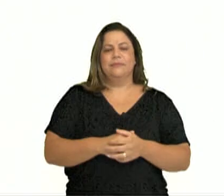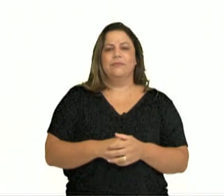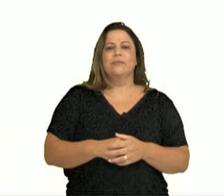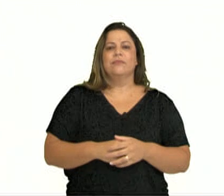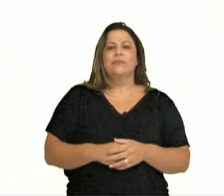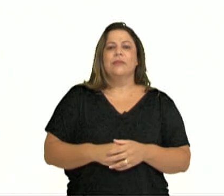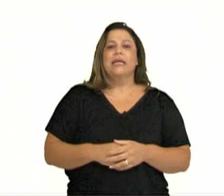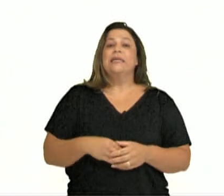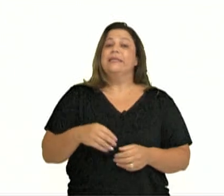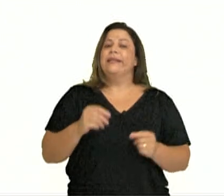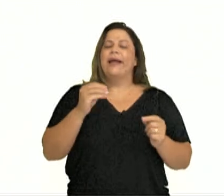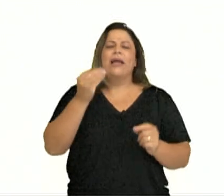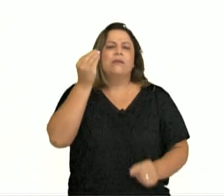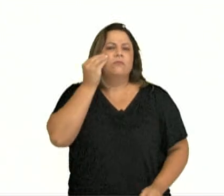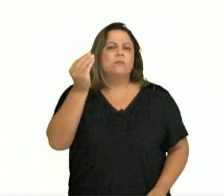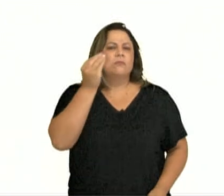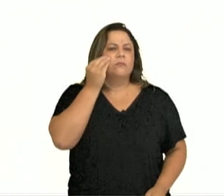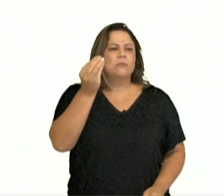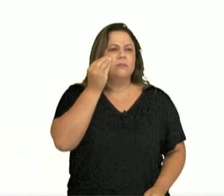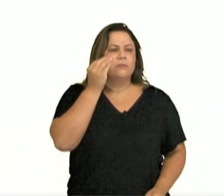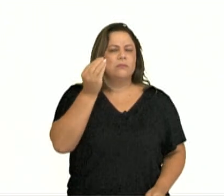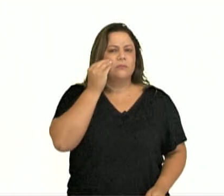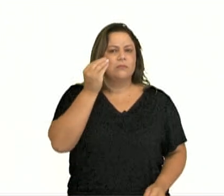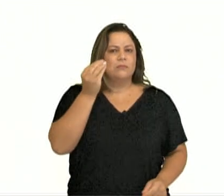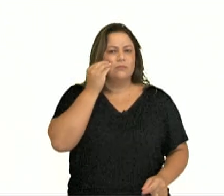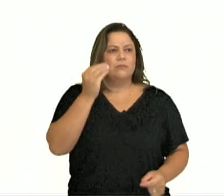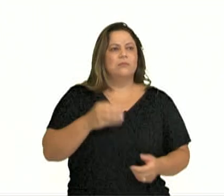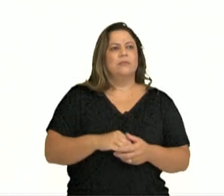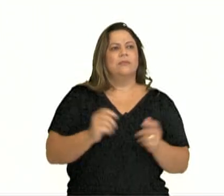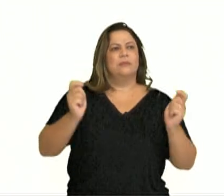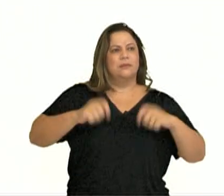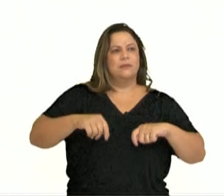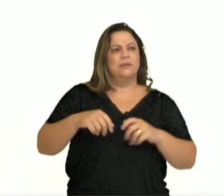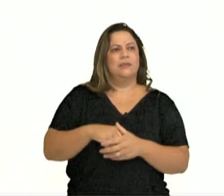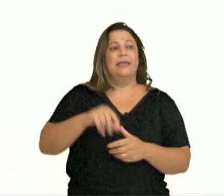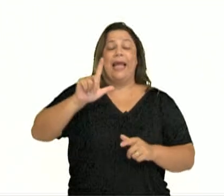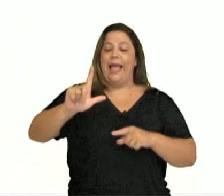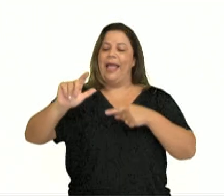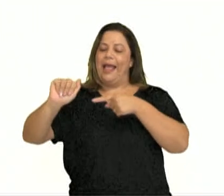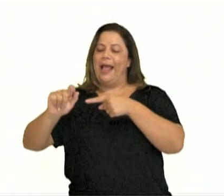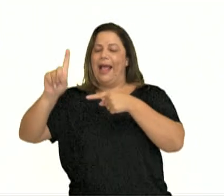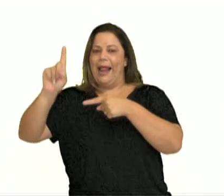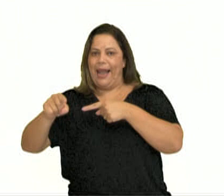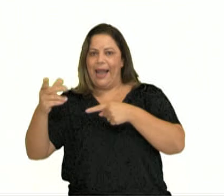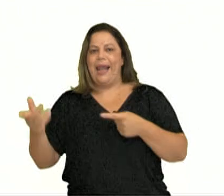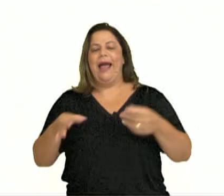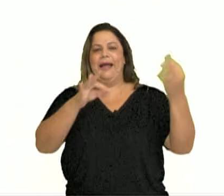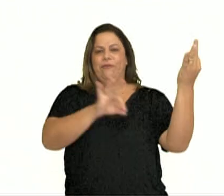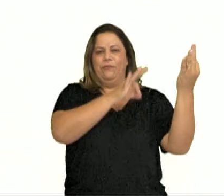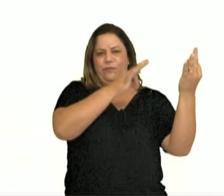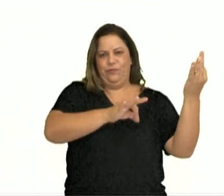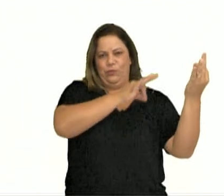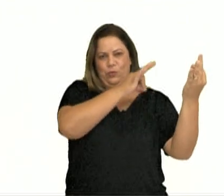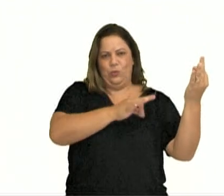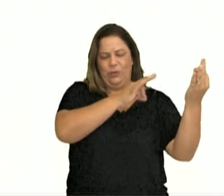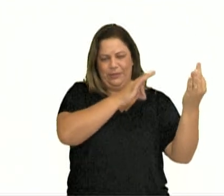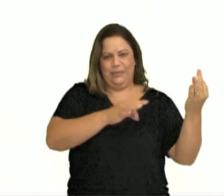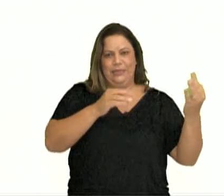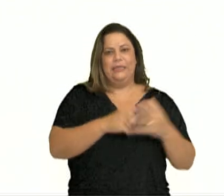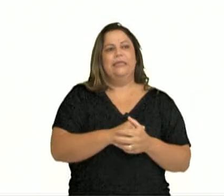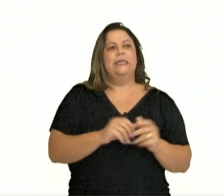na nota Lá do oboé ou na nota Lá do violino da espala, que tem um ouvido